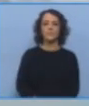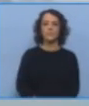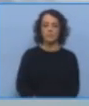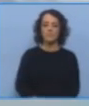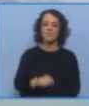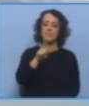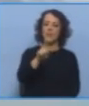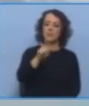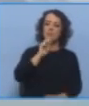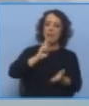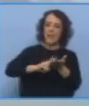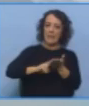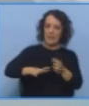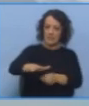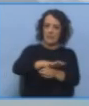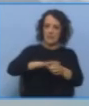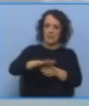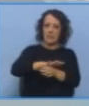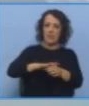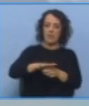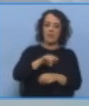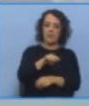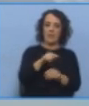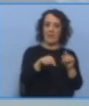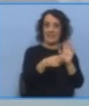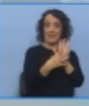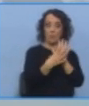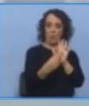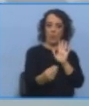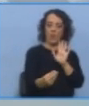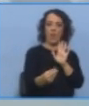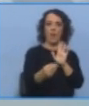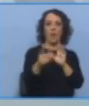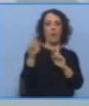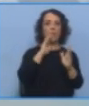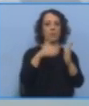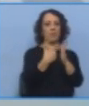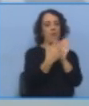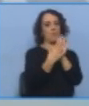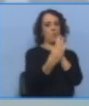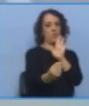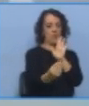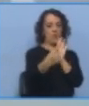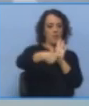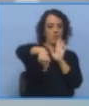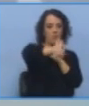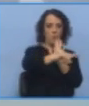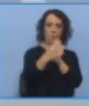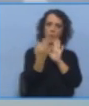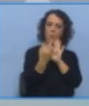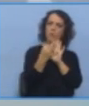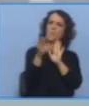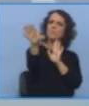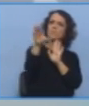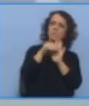dessa realidade, o modelo que apresenta, o modelo mais virtuoso que apresenta, tem de facto depois possibilidade de